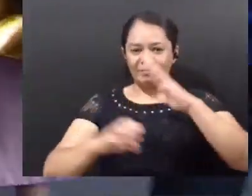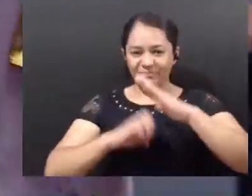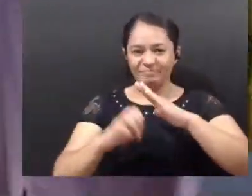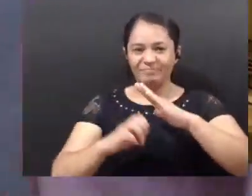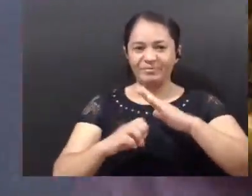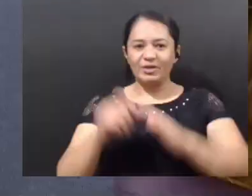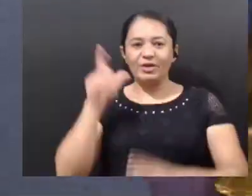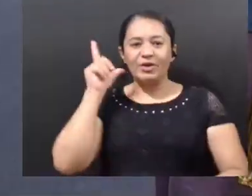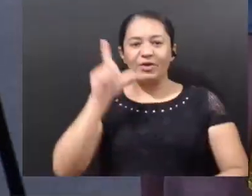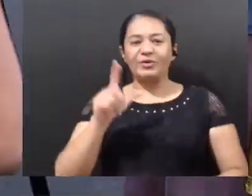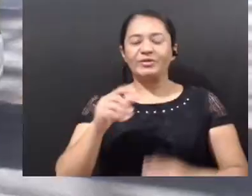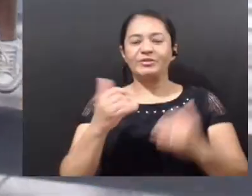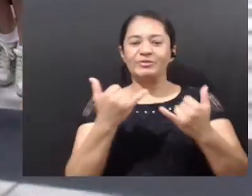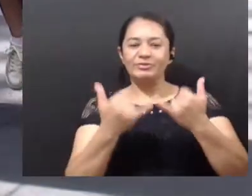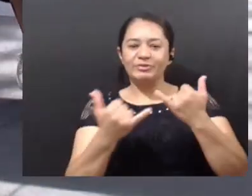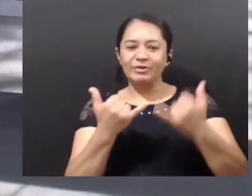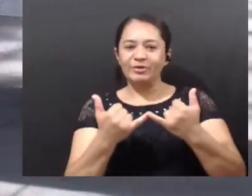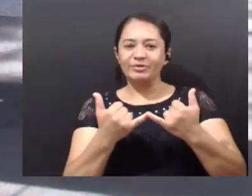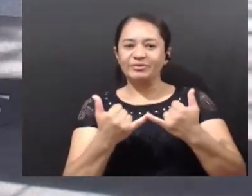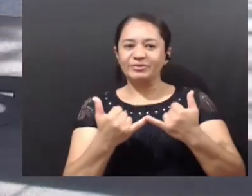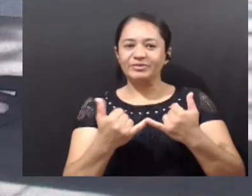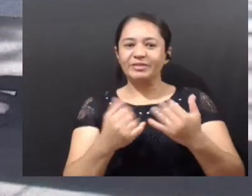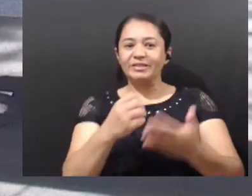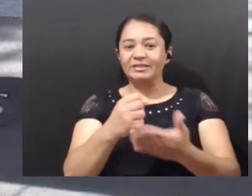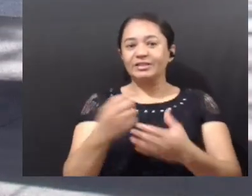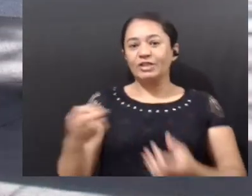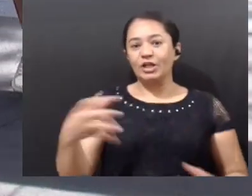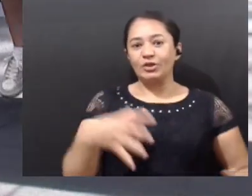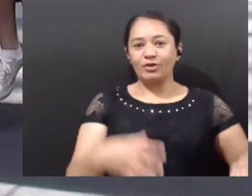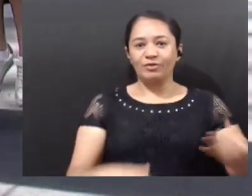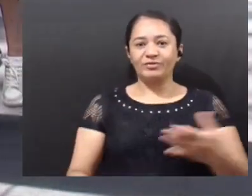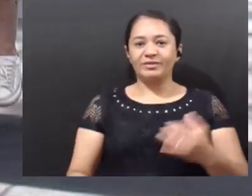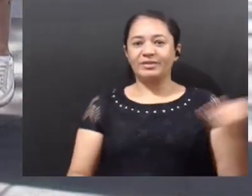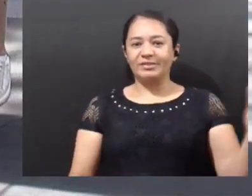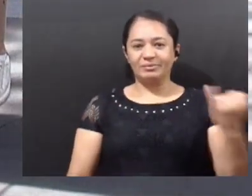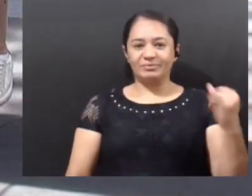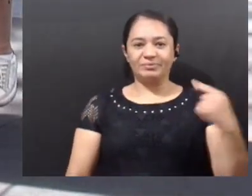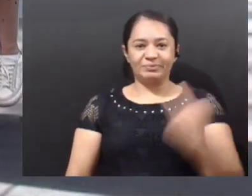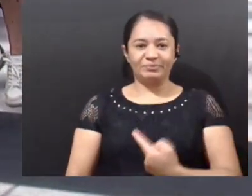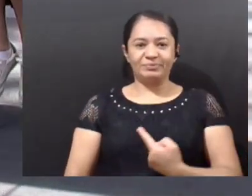assimilar e trazer coisas novas. E isso é muito importante para nós. Então,